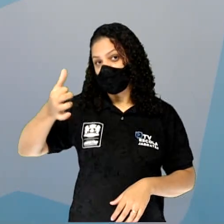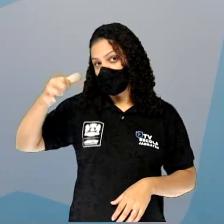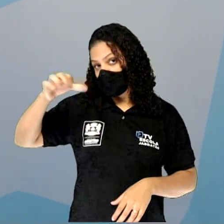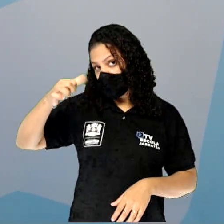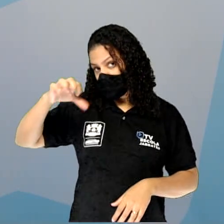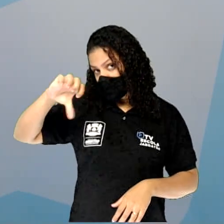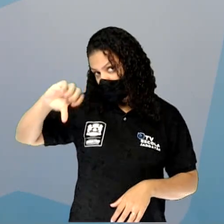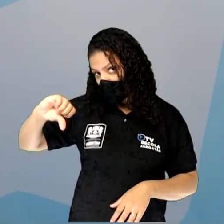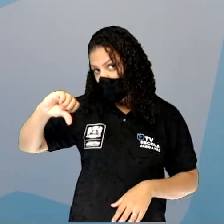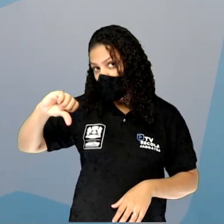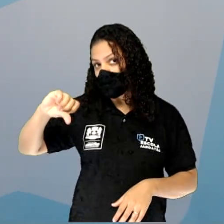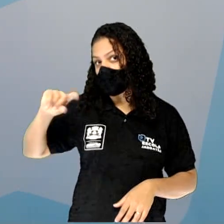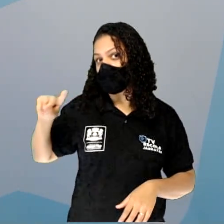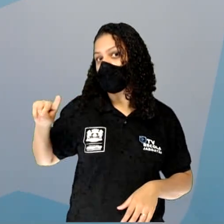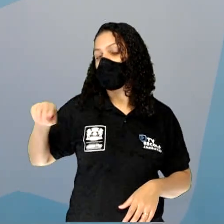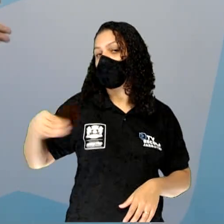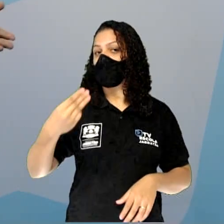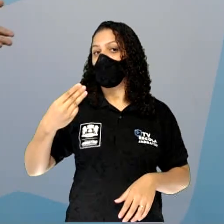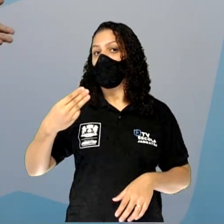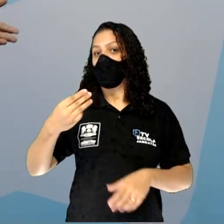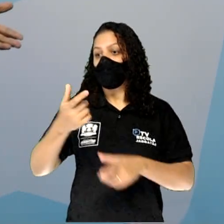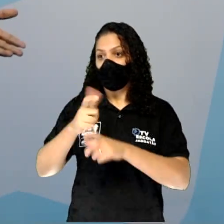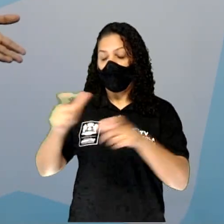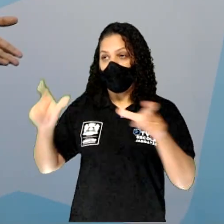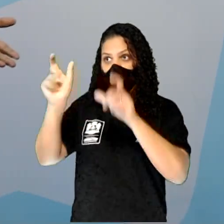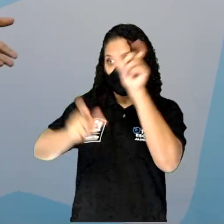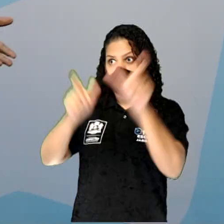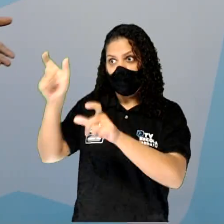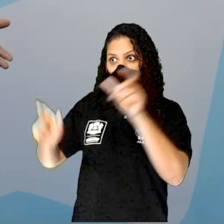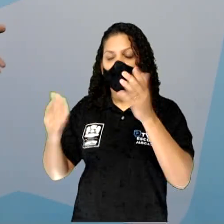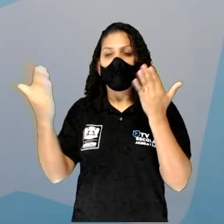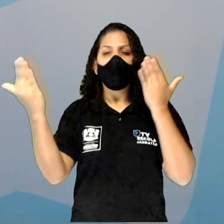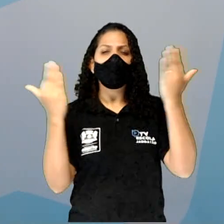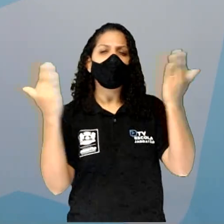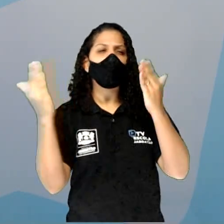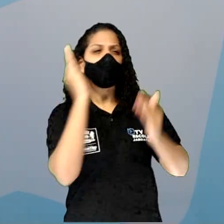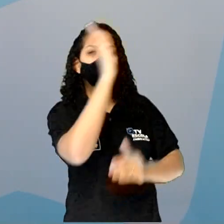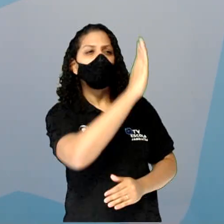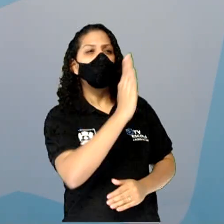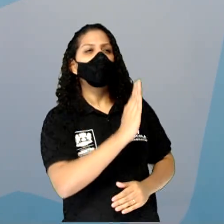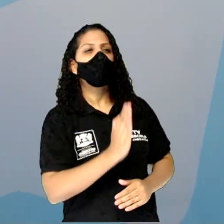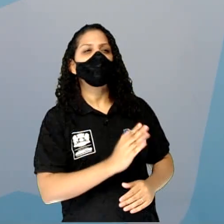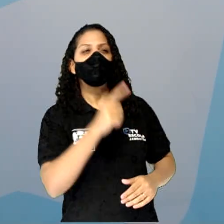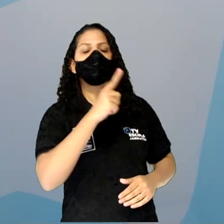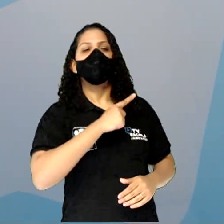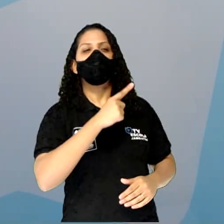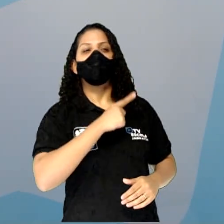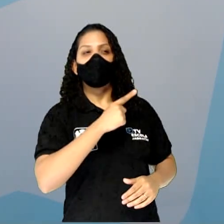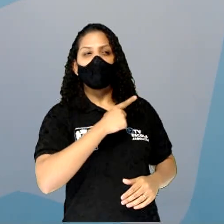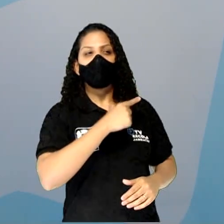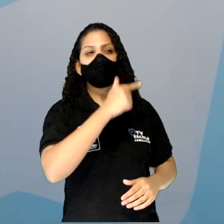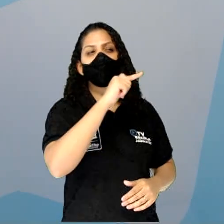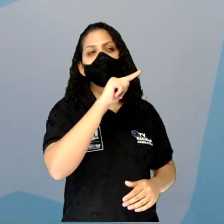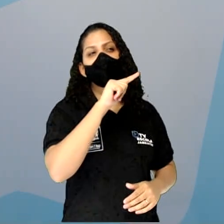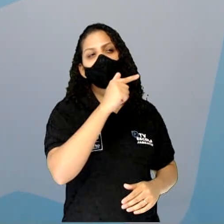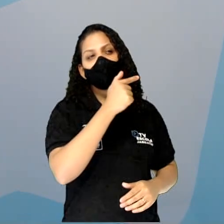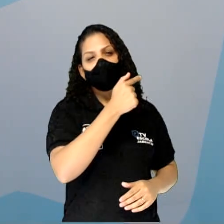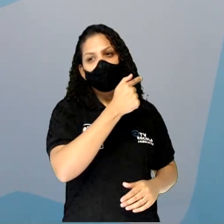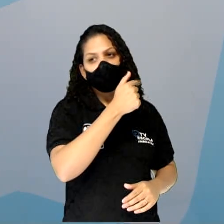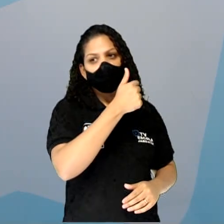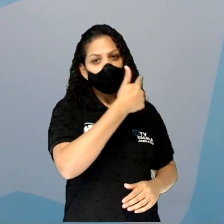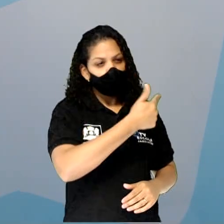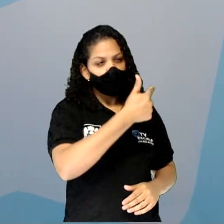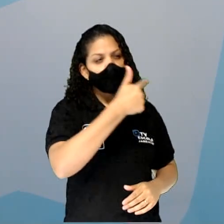comparar aí com o Brasil, né? O Brasil, nós temos aí em torno de 211 milhões de